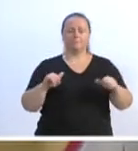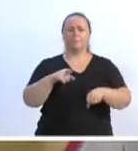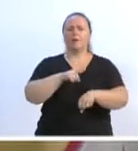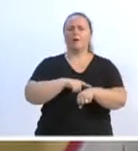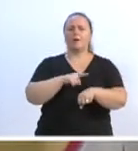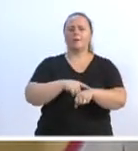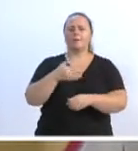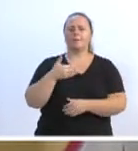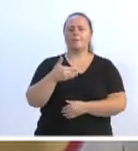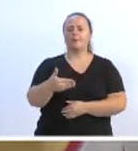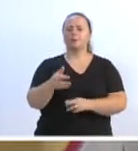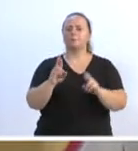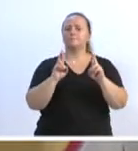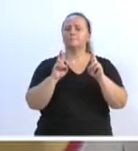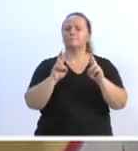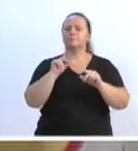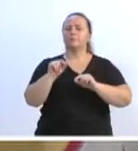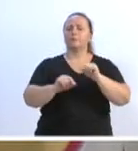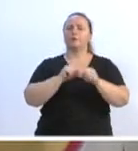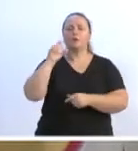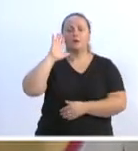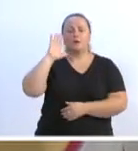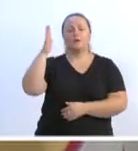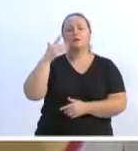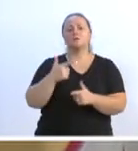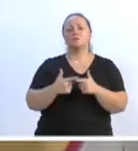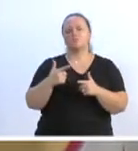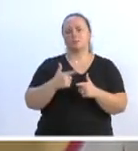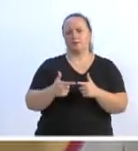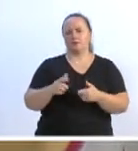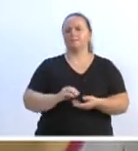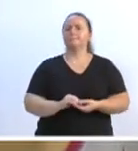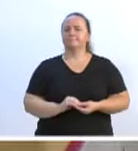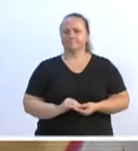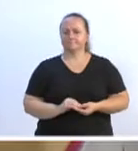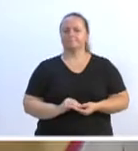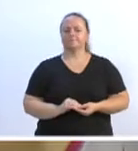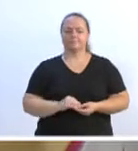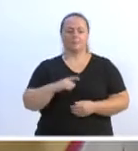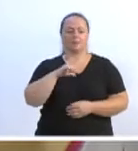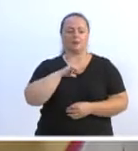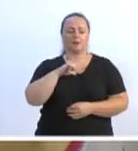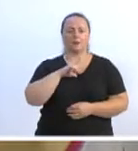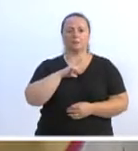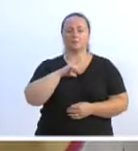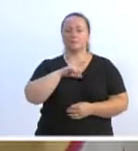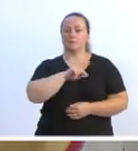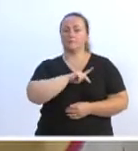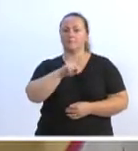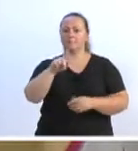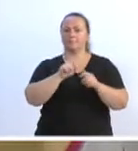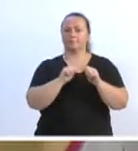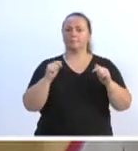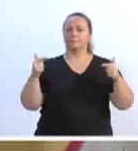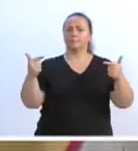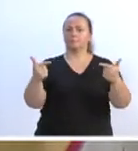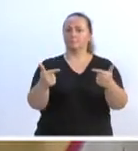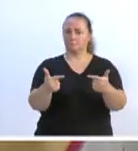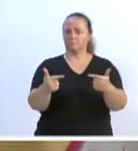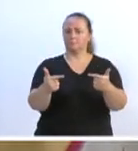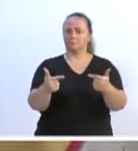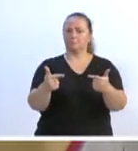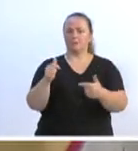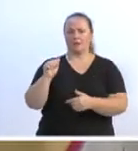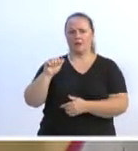ímpar para a gente poder resolver problemas a nível estadual nós temos um presidente da assembléia legislativa deputado aos